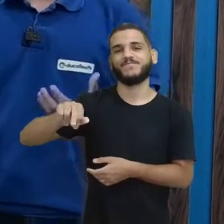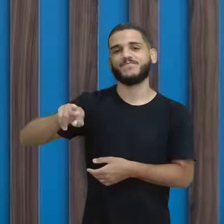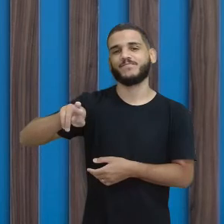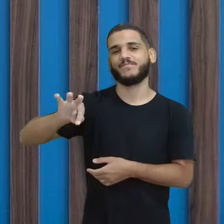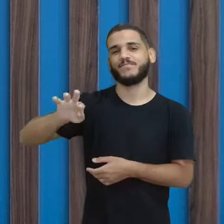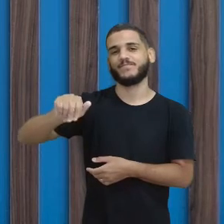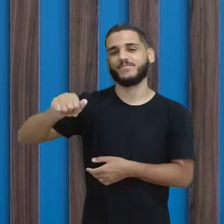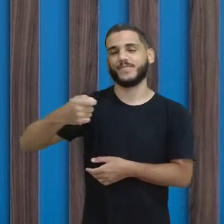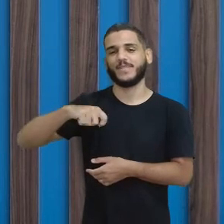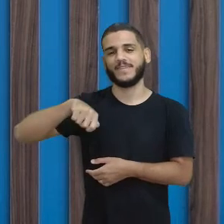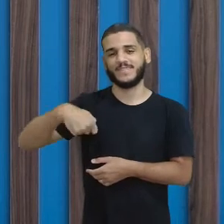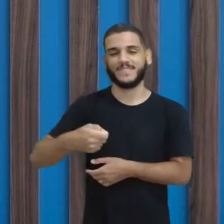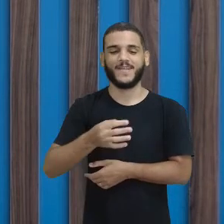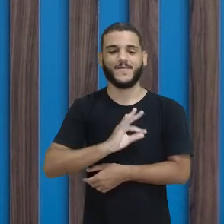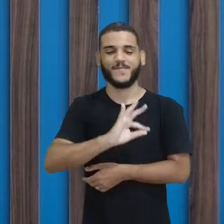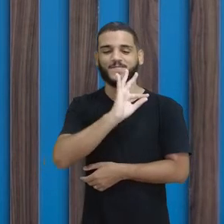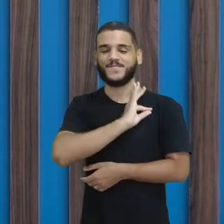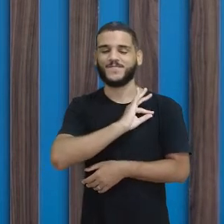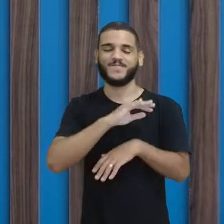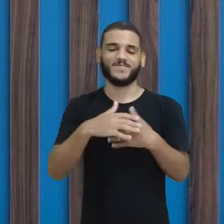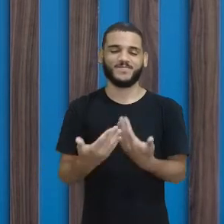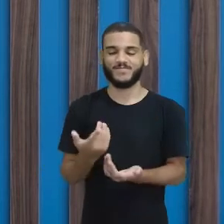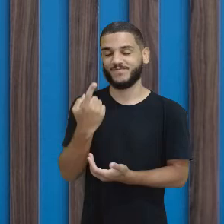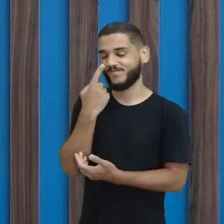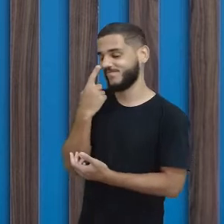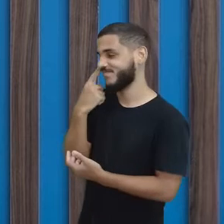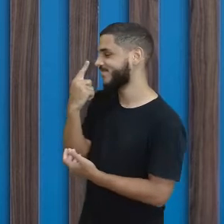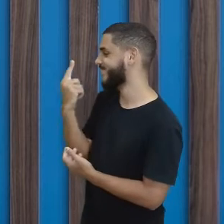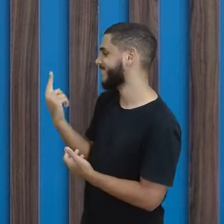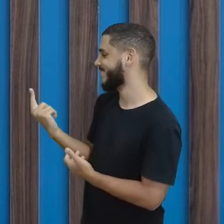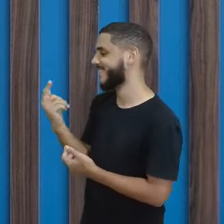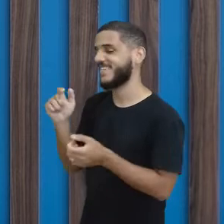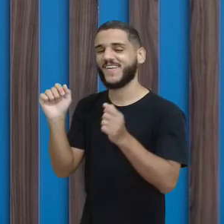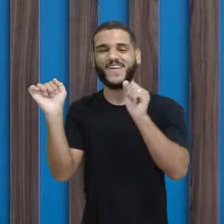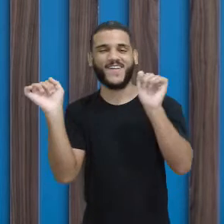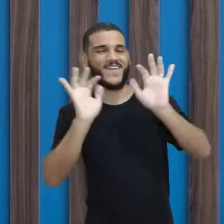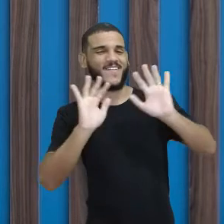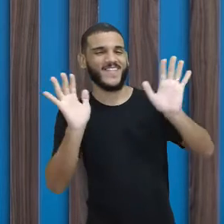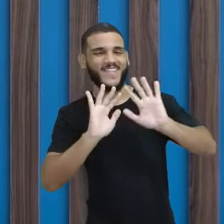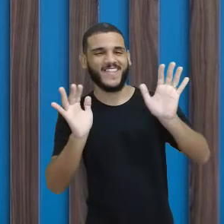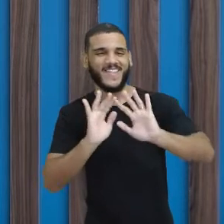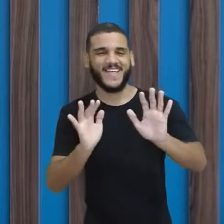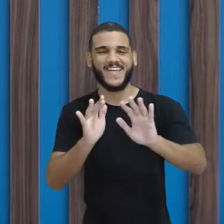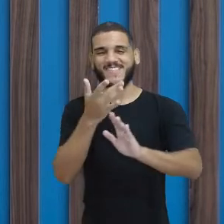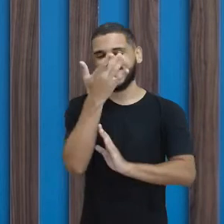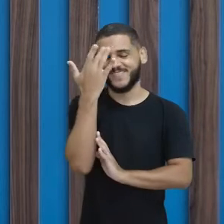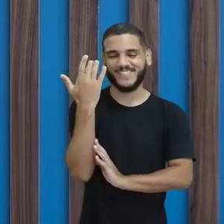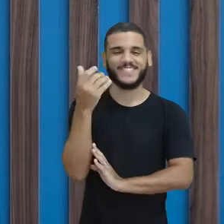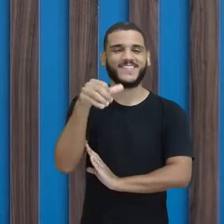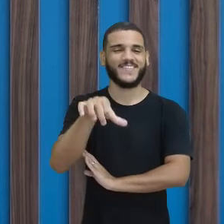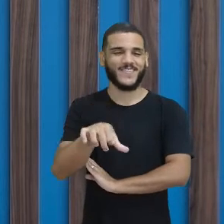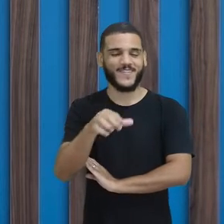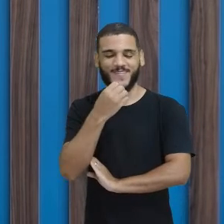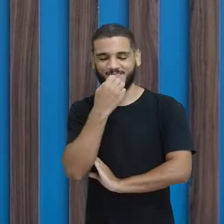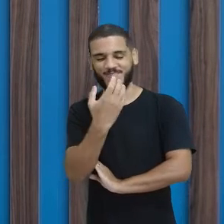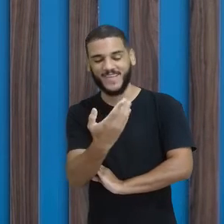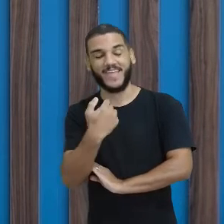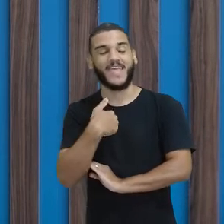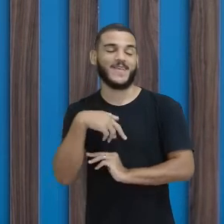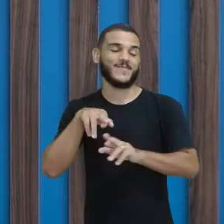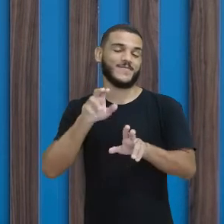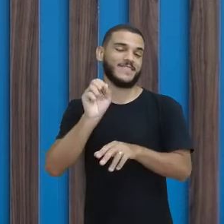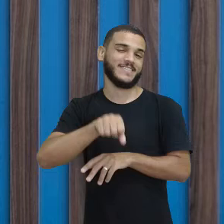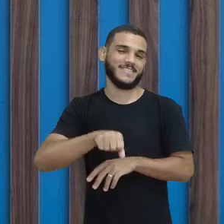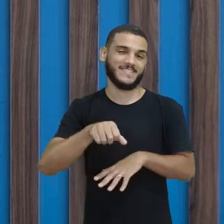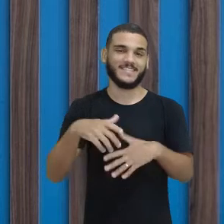Marta, fala com meus alunos aí do nono ano. Olá, queridinhos e queridinhas do nono ano, tudo bem? Espero que